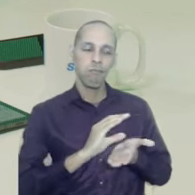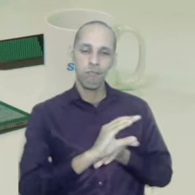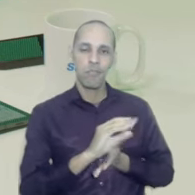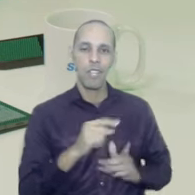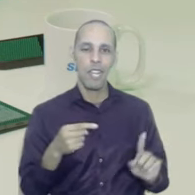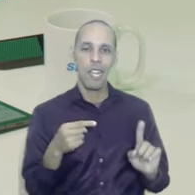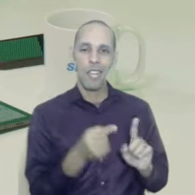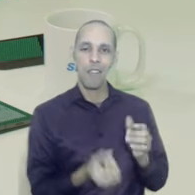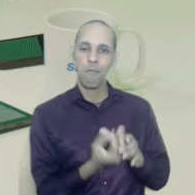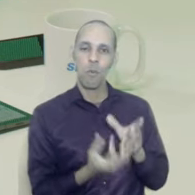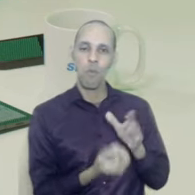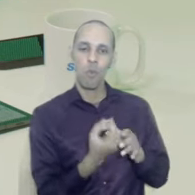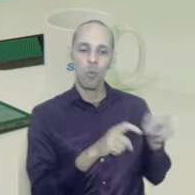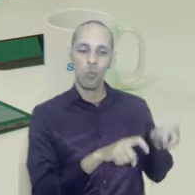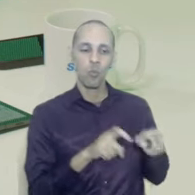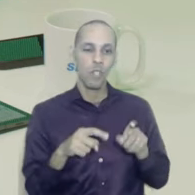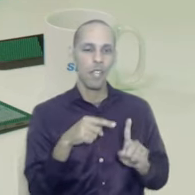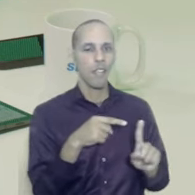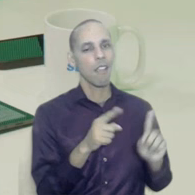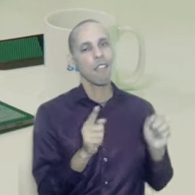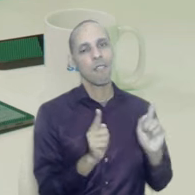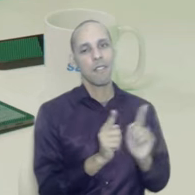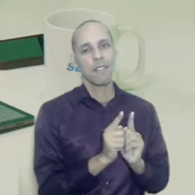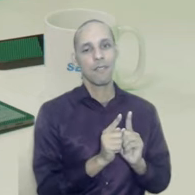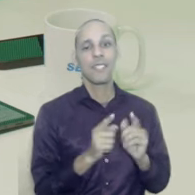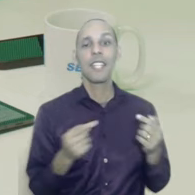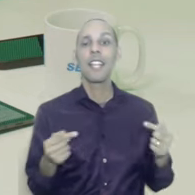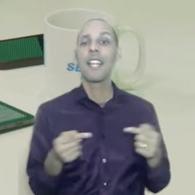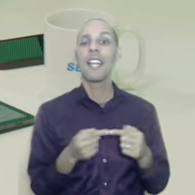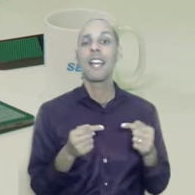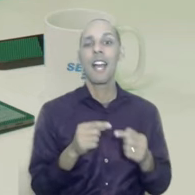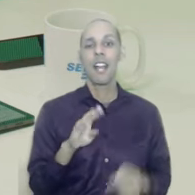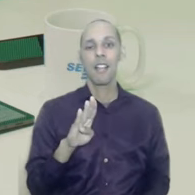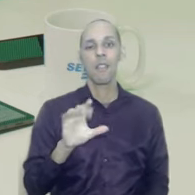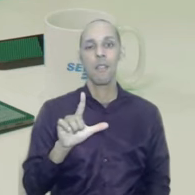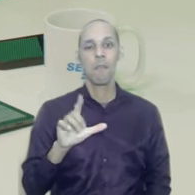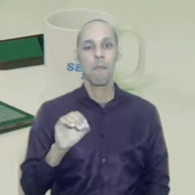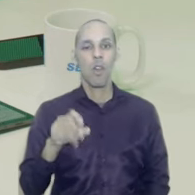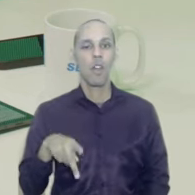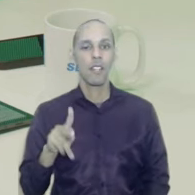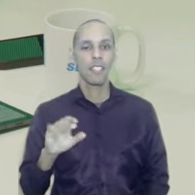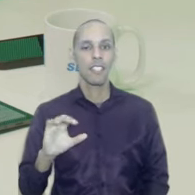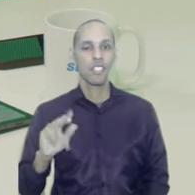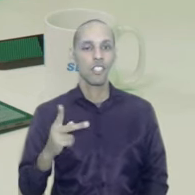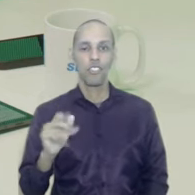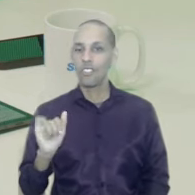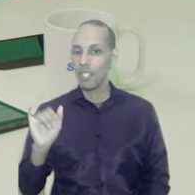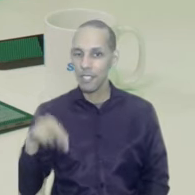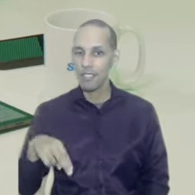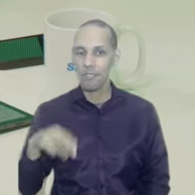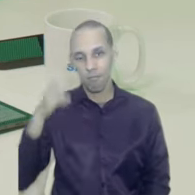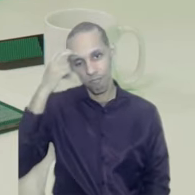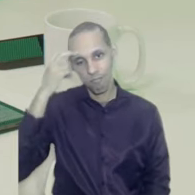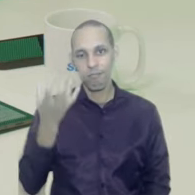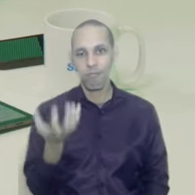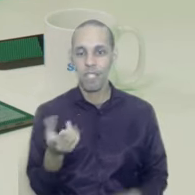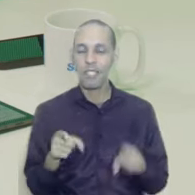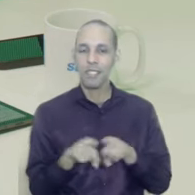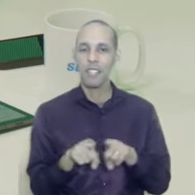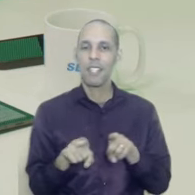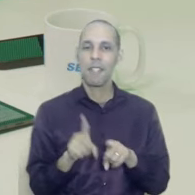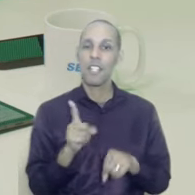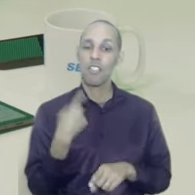embarcou no primeiro produto blockchain Inteligência Artificial desenvolvemos uma ferramenta que usa a inteligência